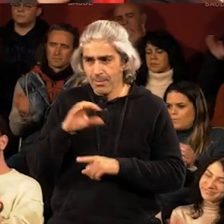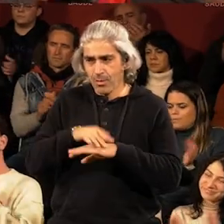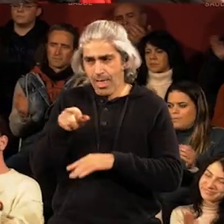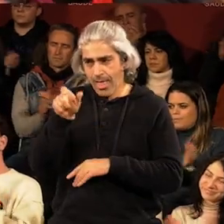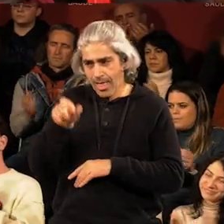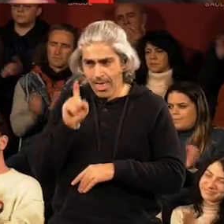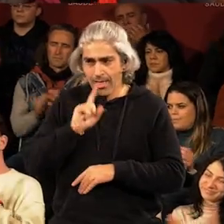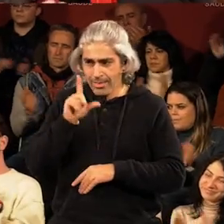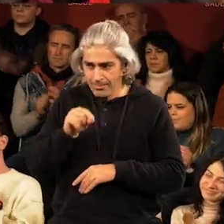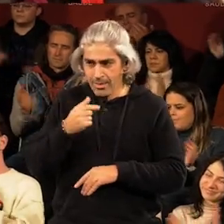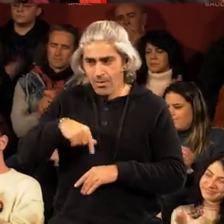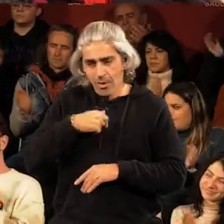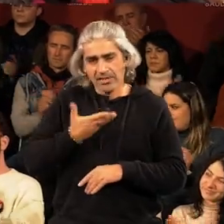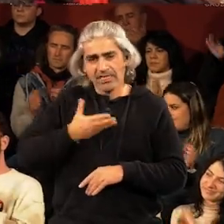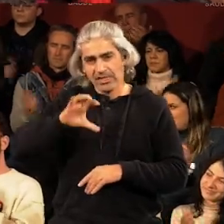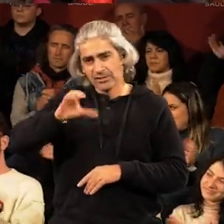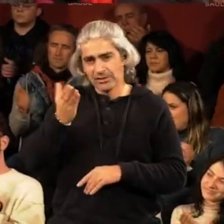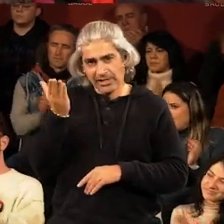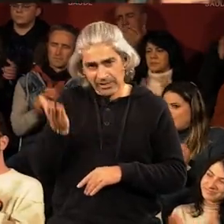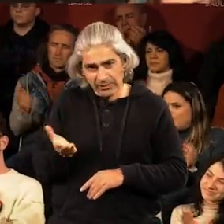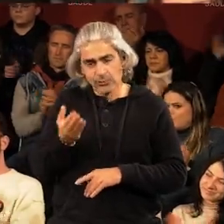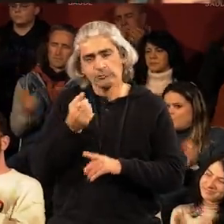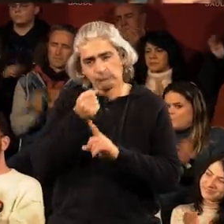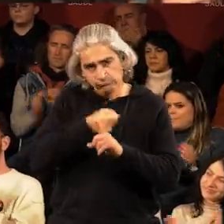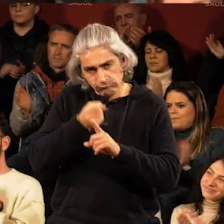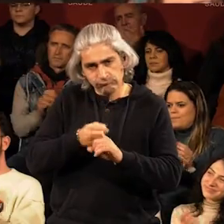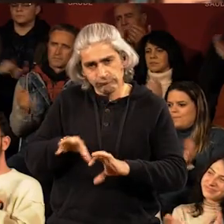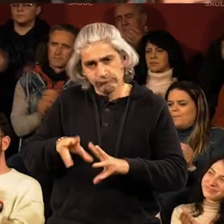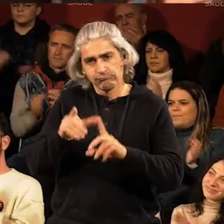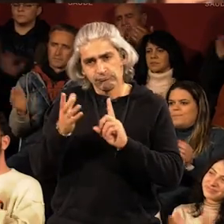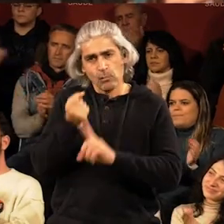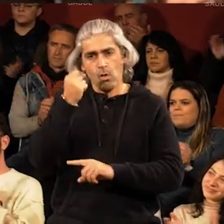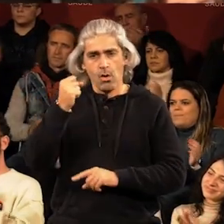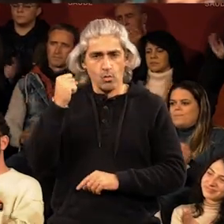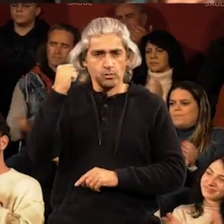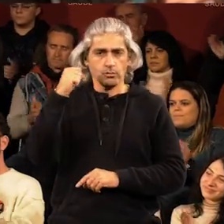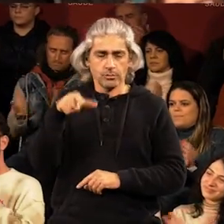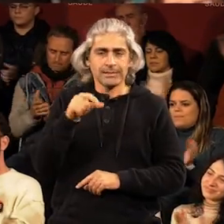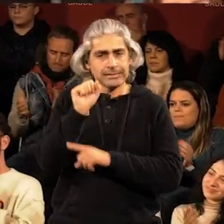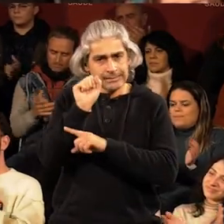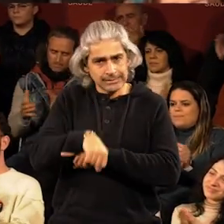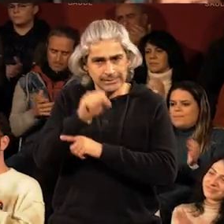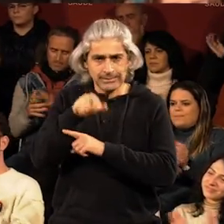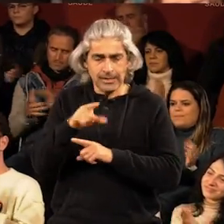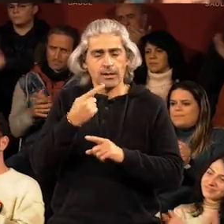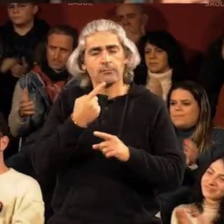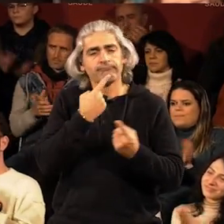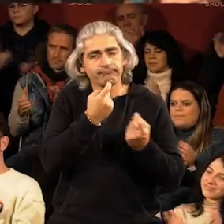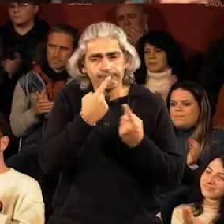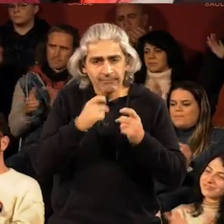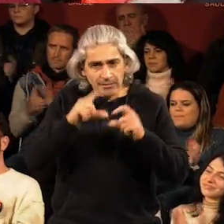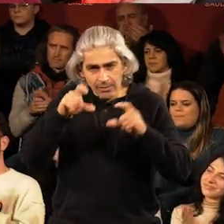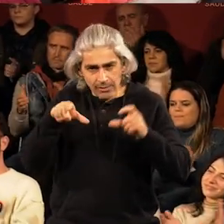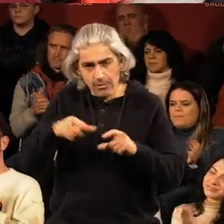também que o nosso distrito contribuiu para essa grande vitória do SIM no referendo